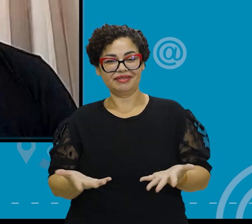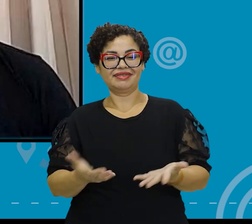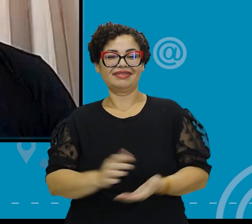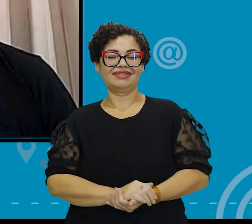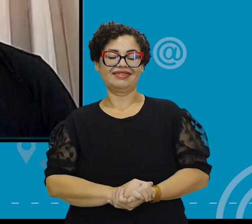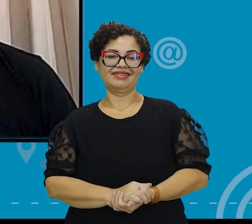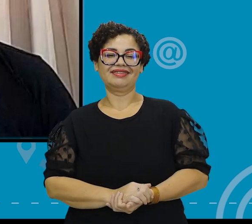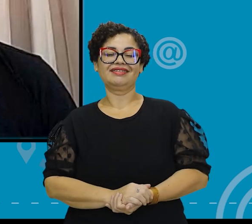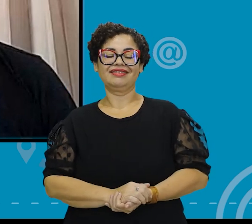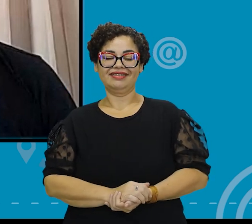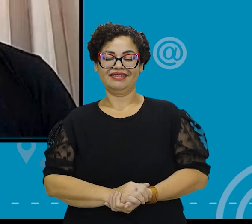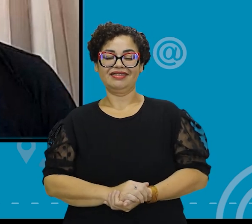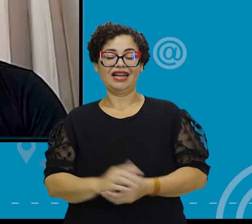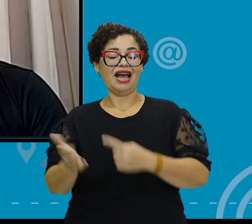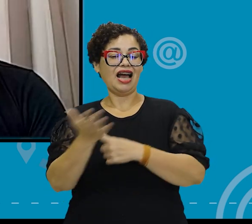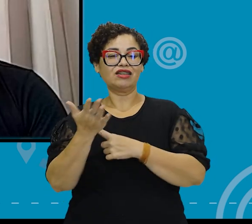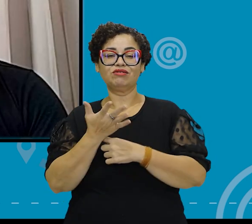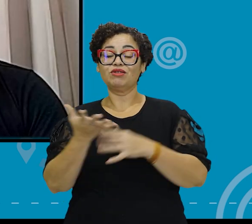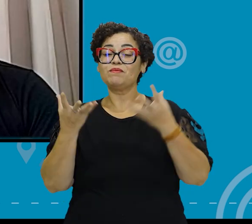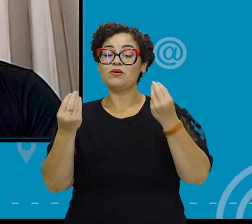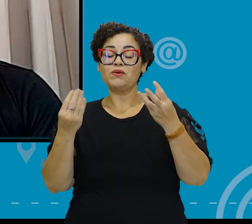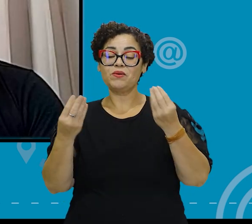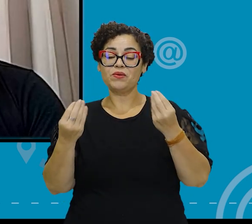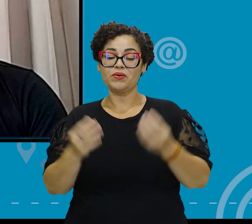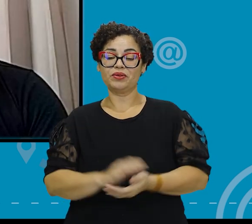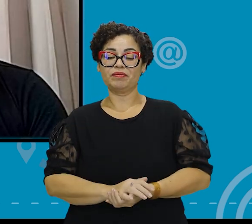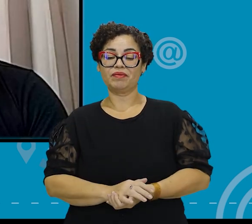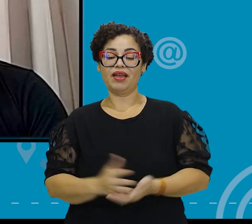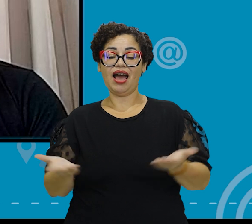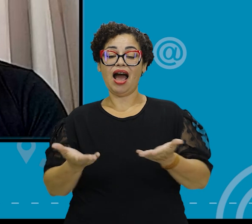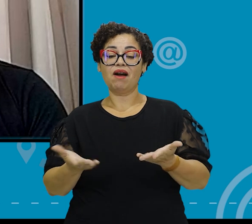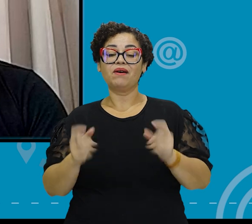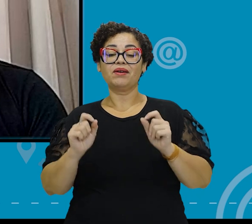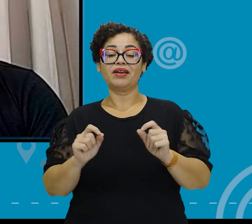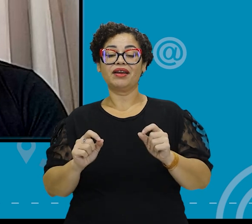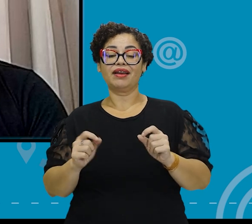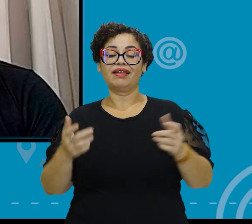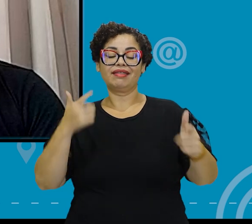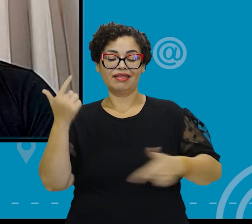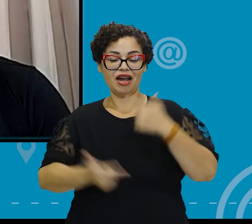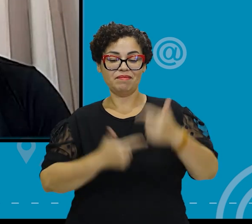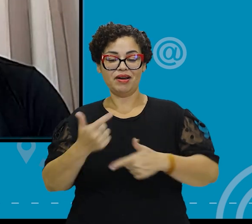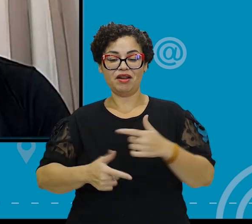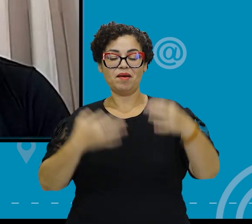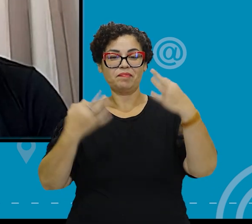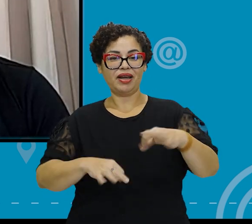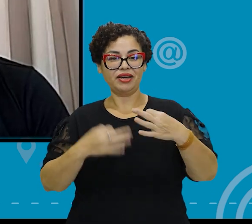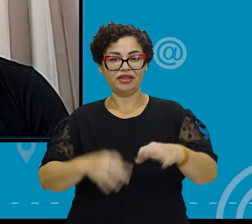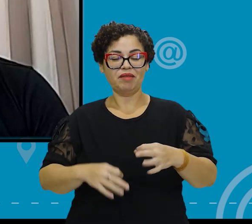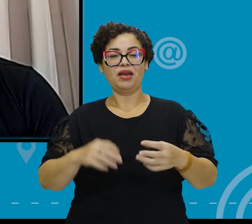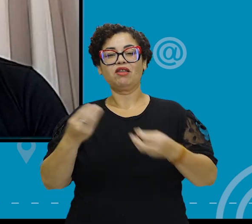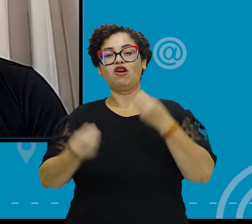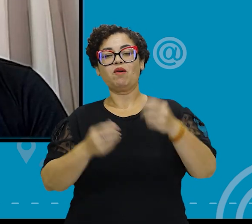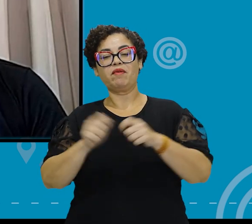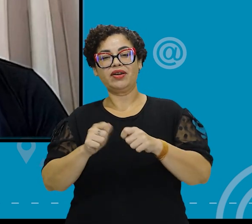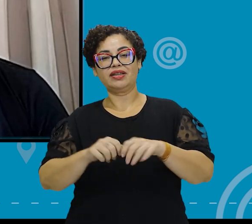oportunidade. Contribuiu demais. Agora está na hora de mão na massa, gente. Planejamento, ver como